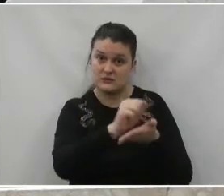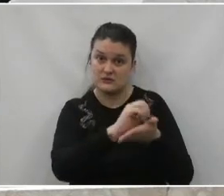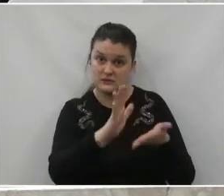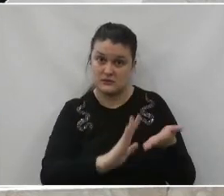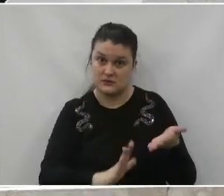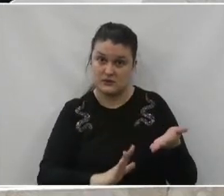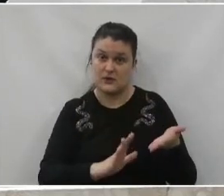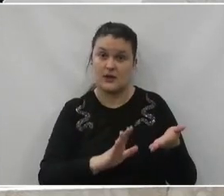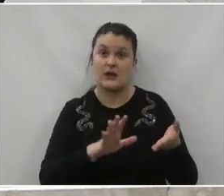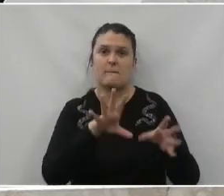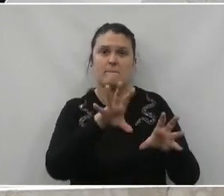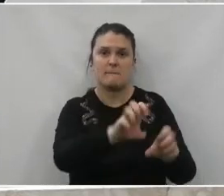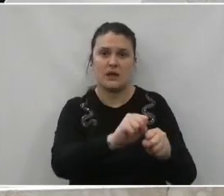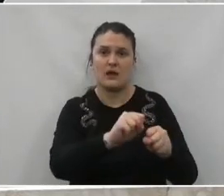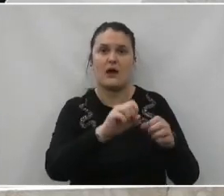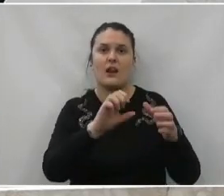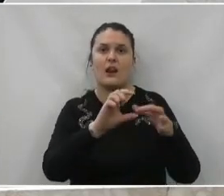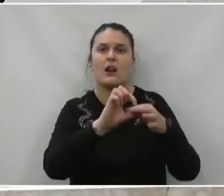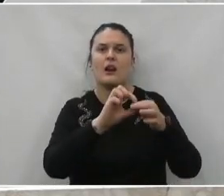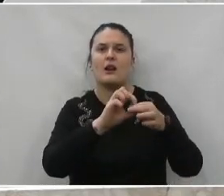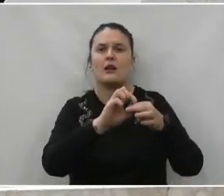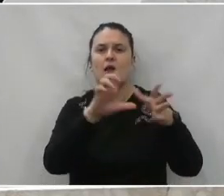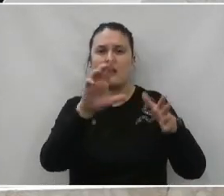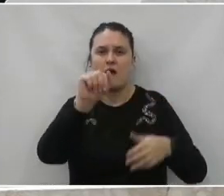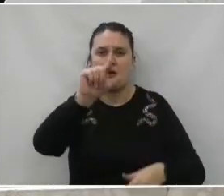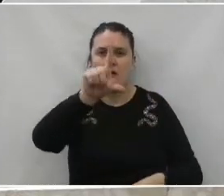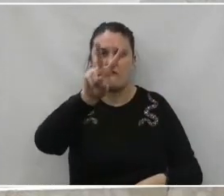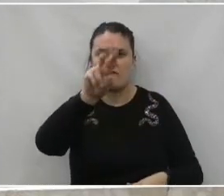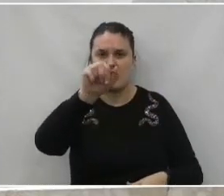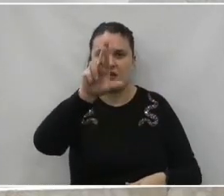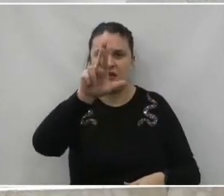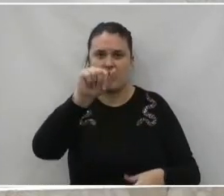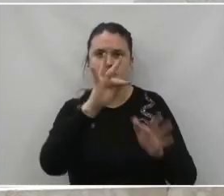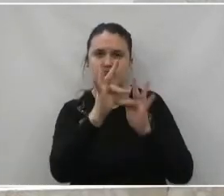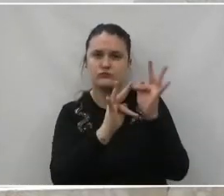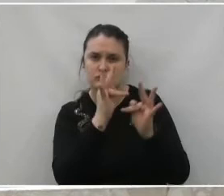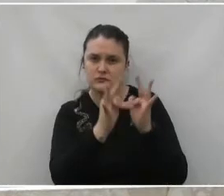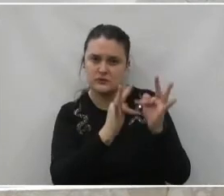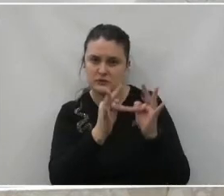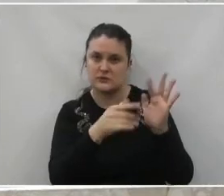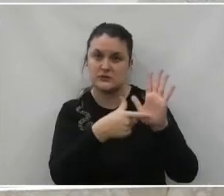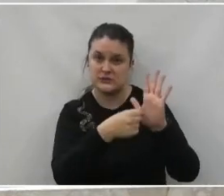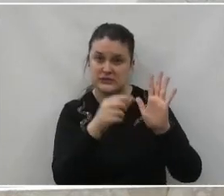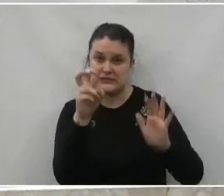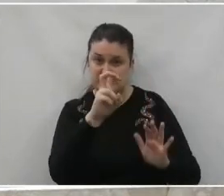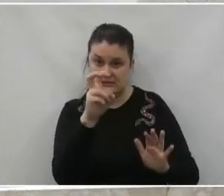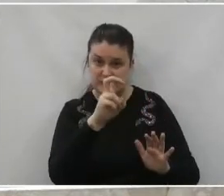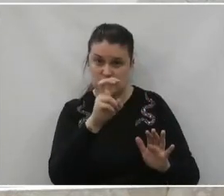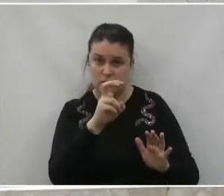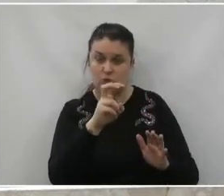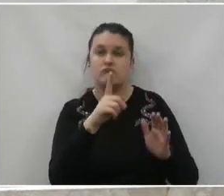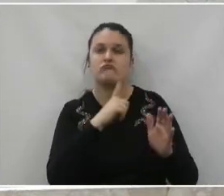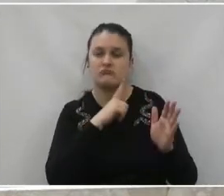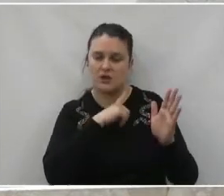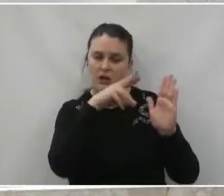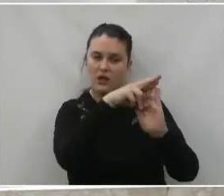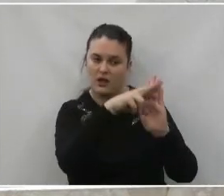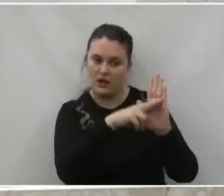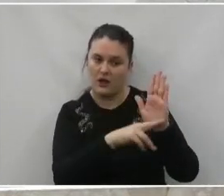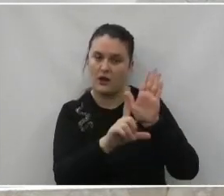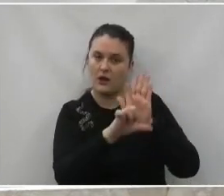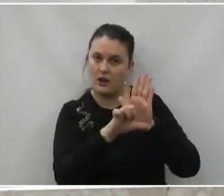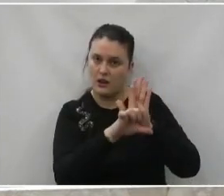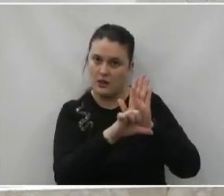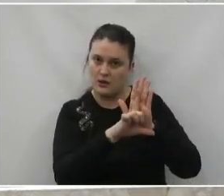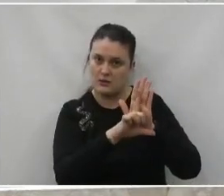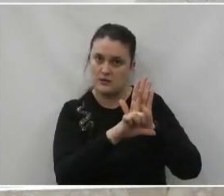4, cassação do alvará de localização e funcionamento. E, inciso 5, demais penalidades previstas pelas